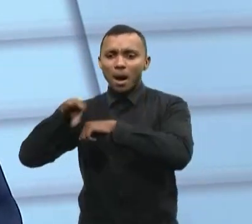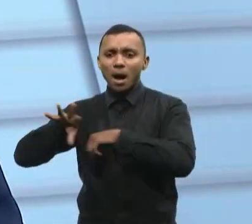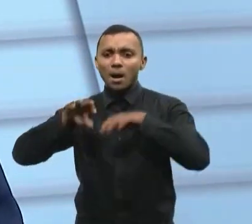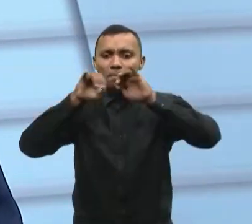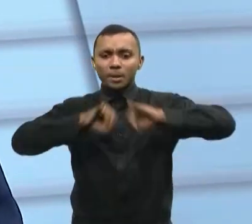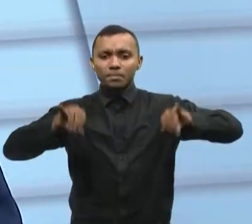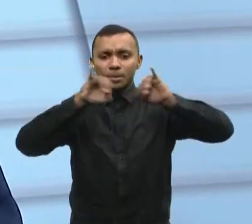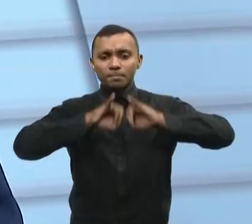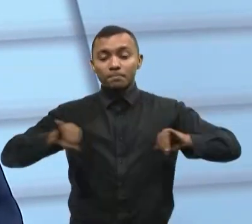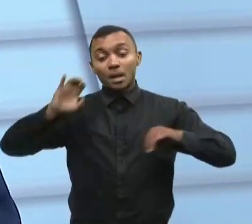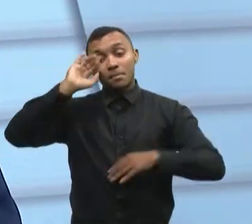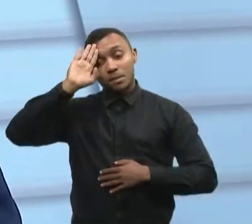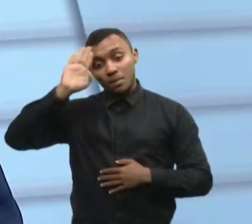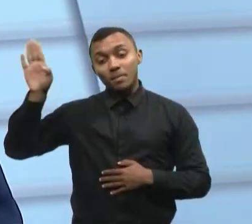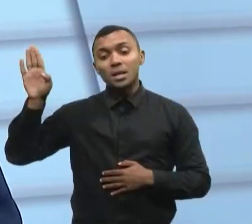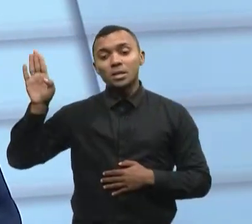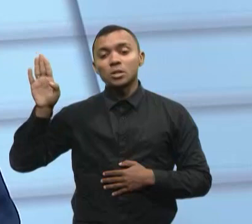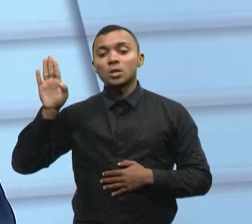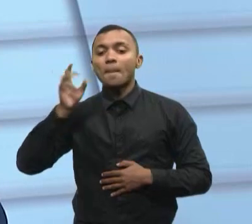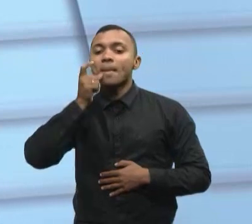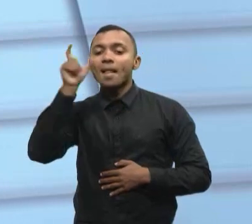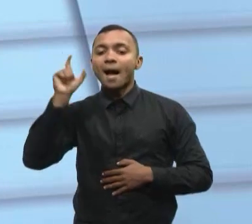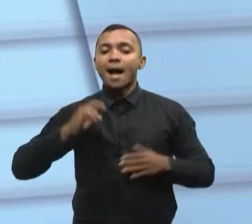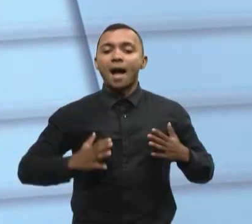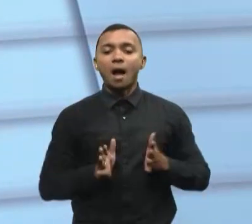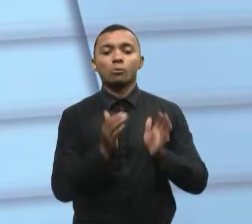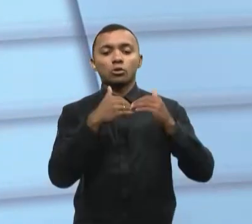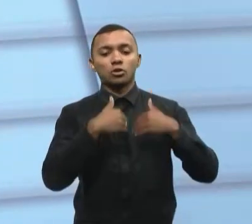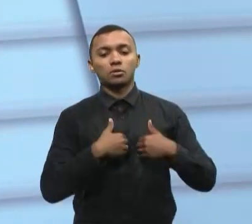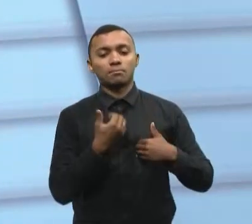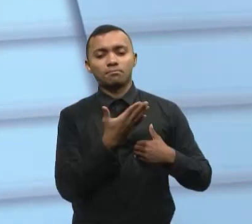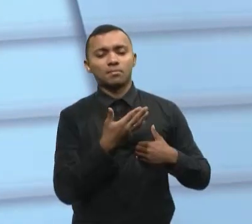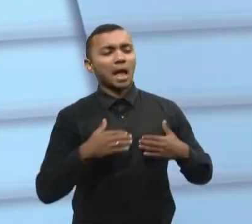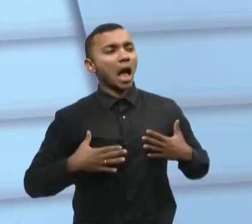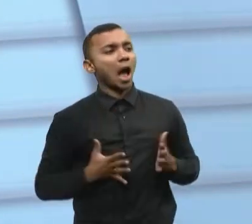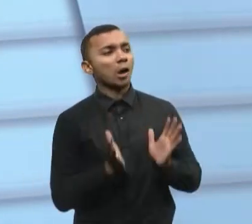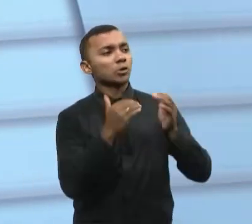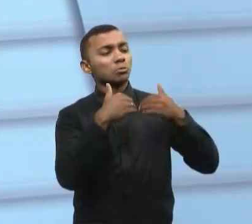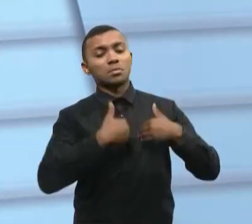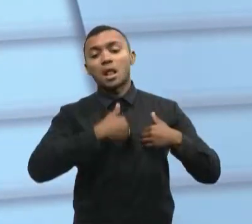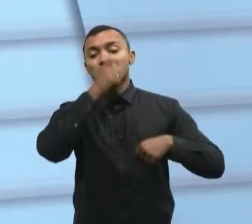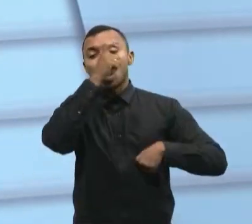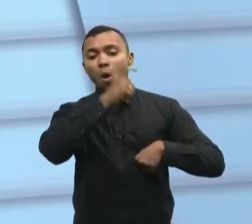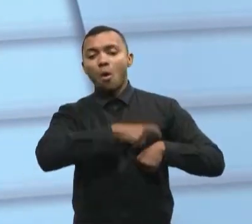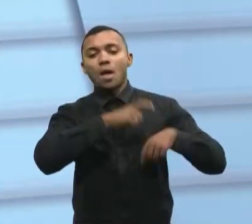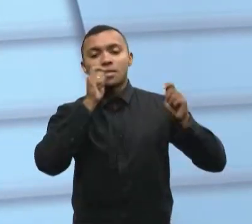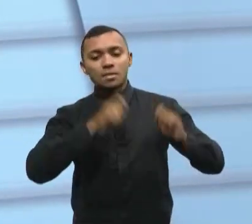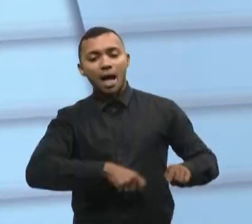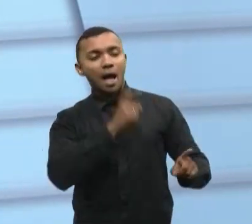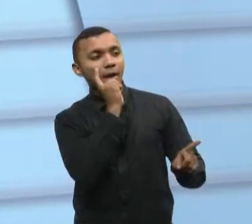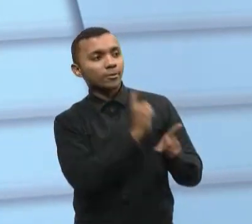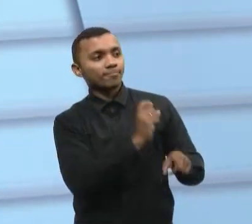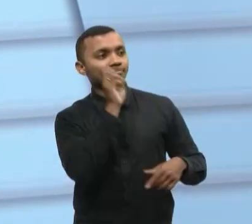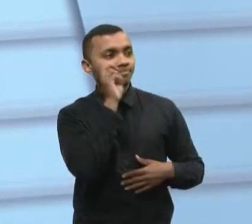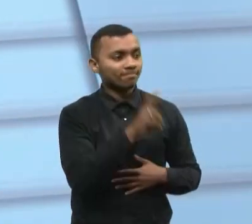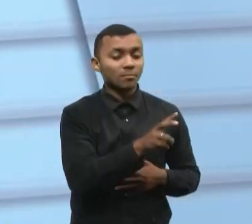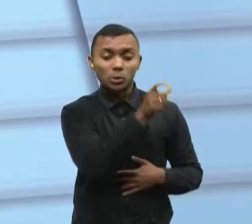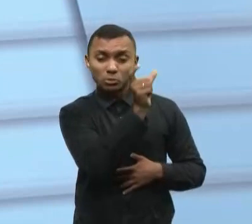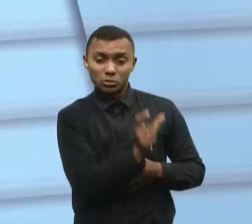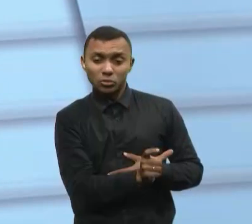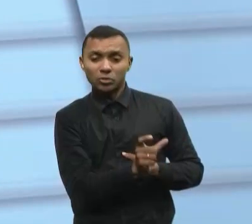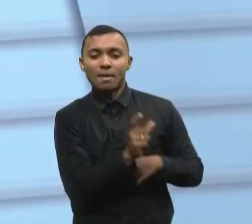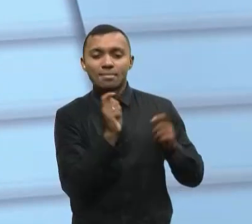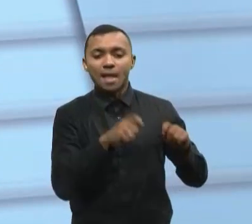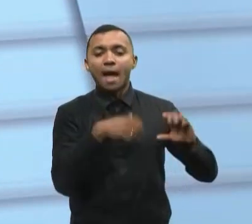principalmente na condição do autismo, que não é algo que visivelmente muitas vezes a gente identifica que a pessoa tem essa